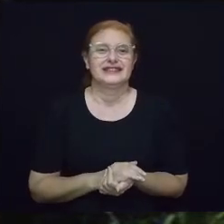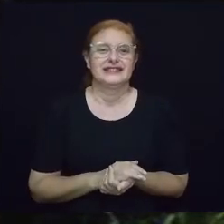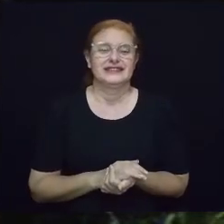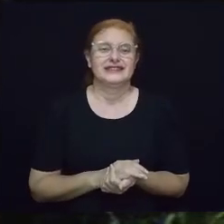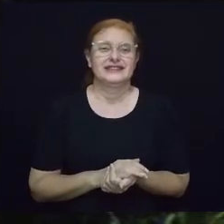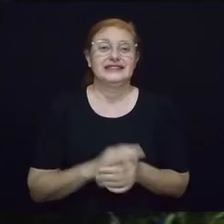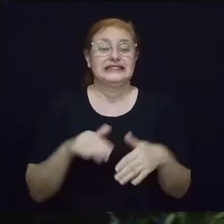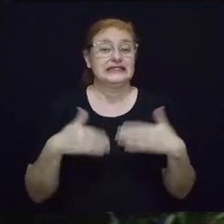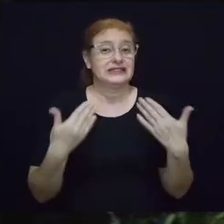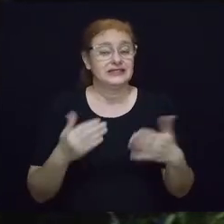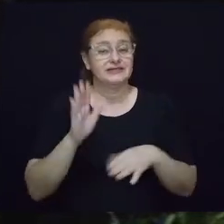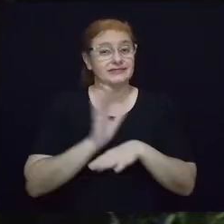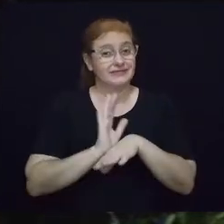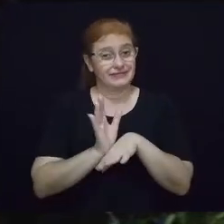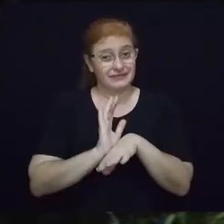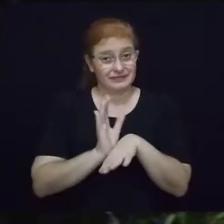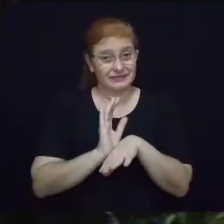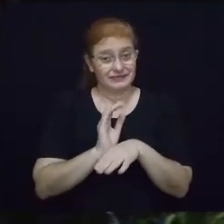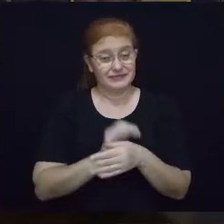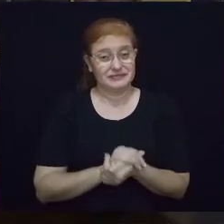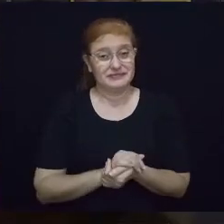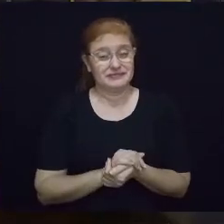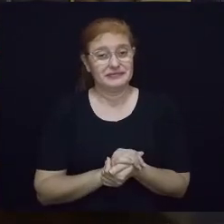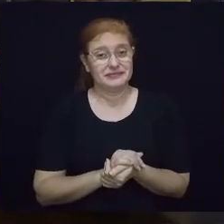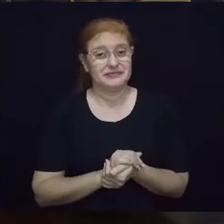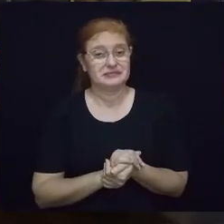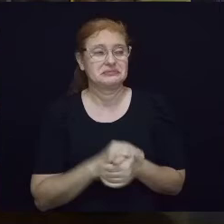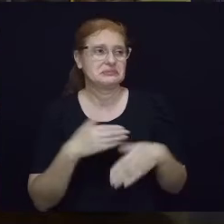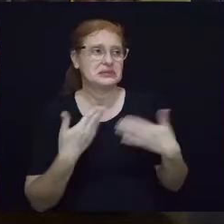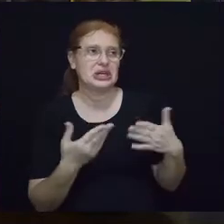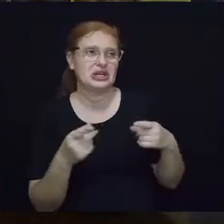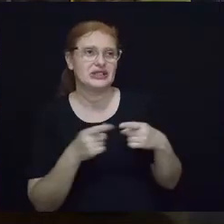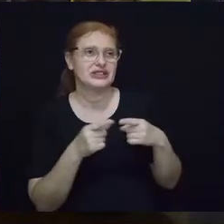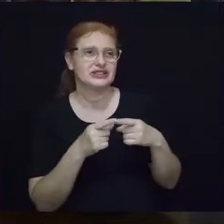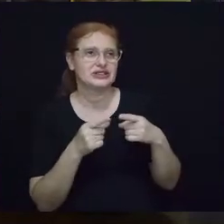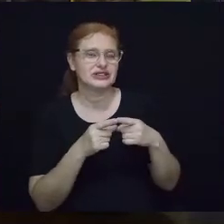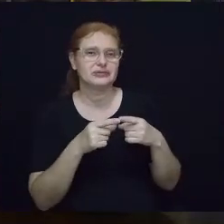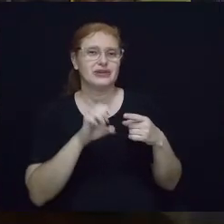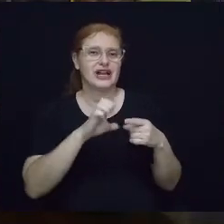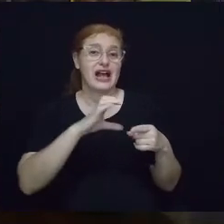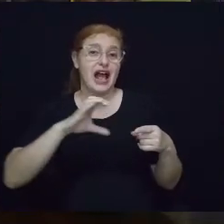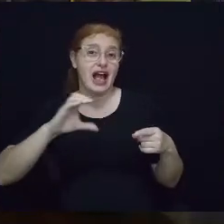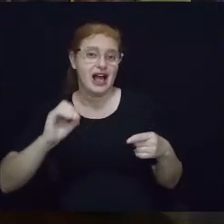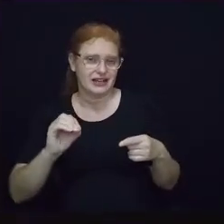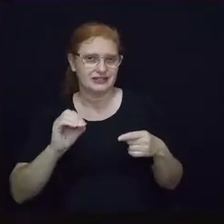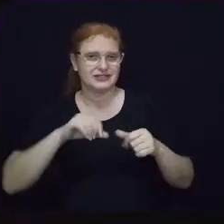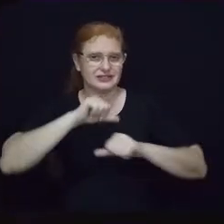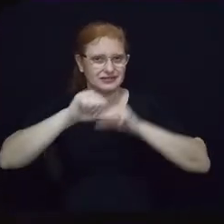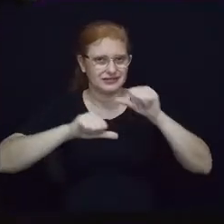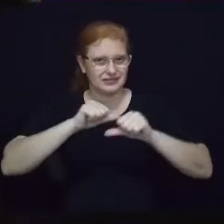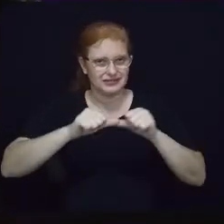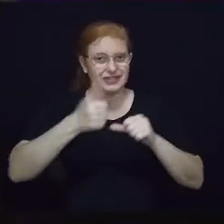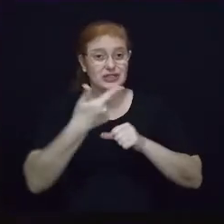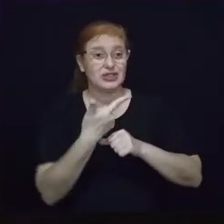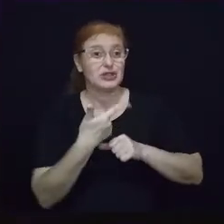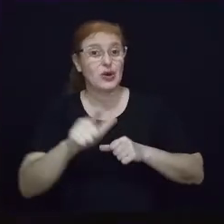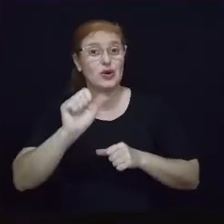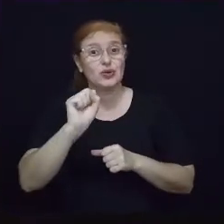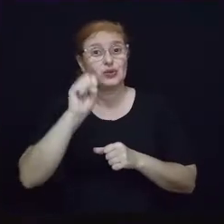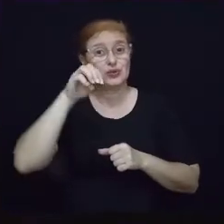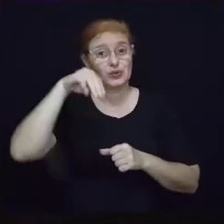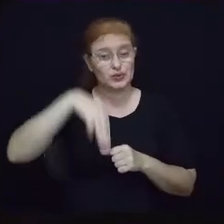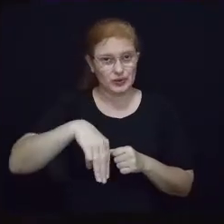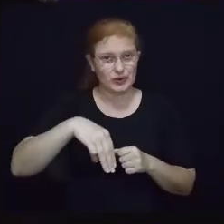inicial. Então o vídeo ele está É como se ficasse ecoando, né? E vai se transformando numa outra Exato. sonoridade